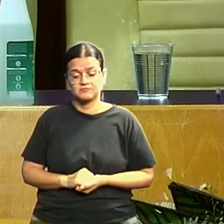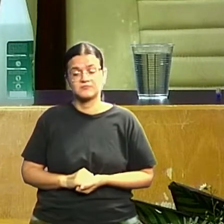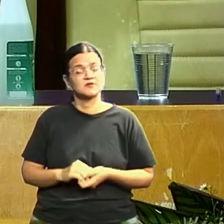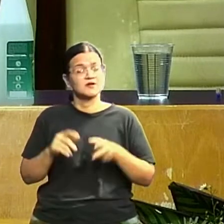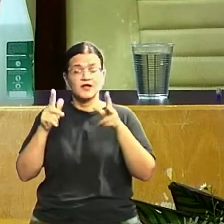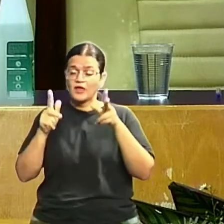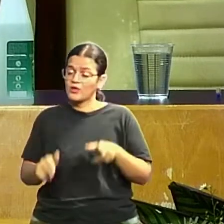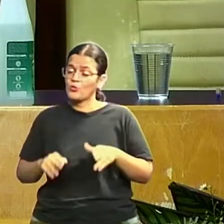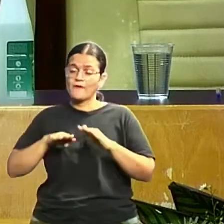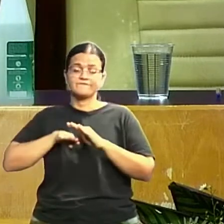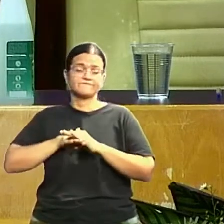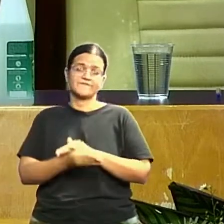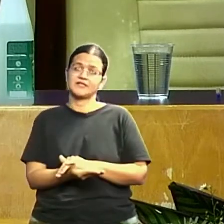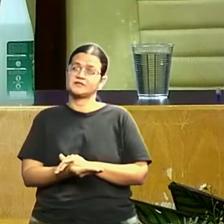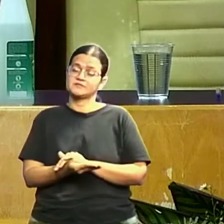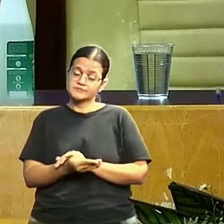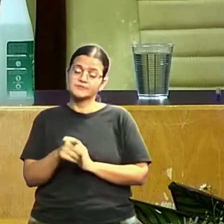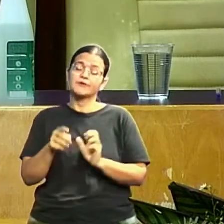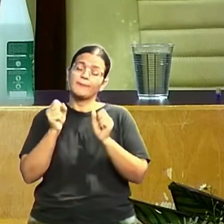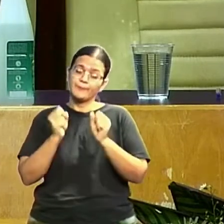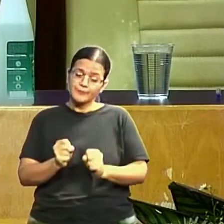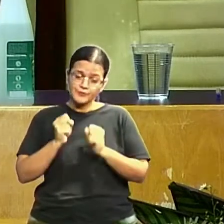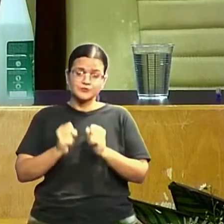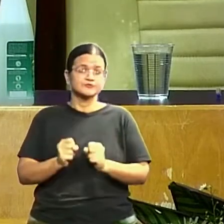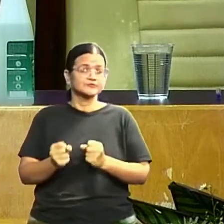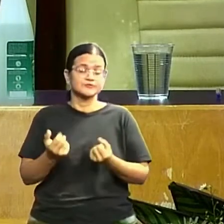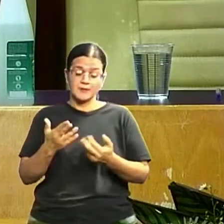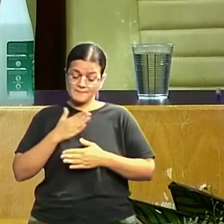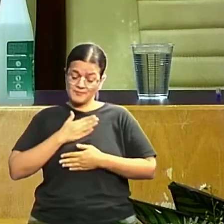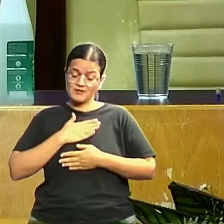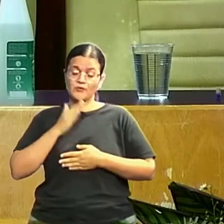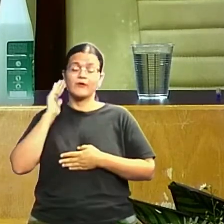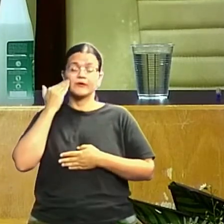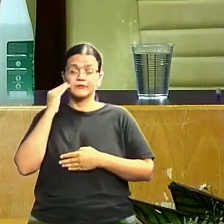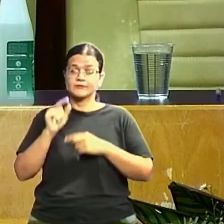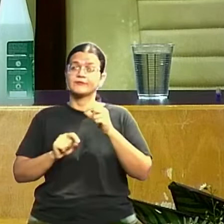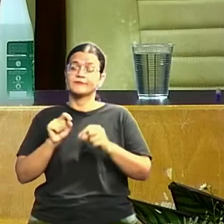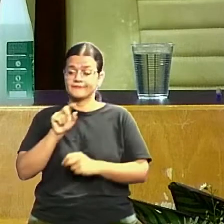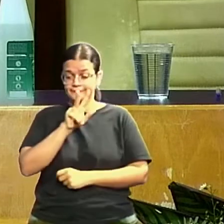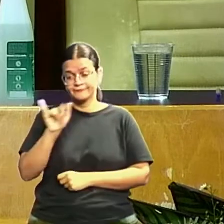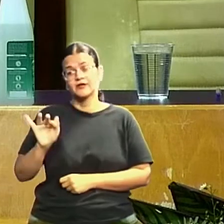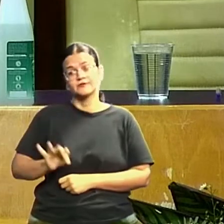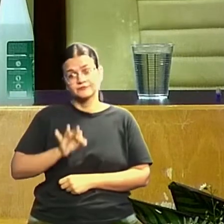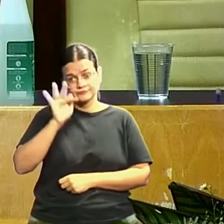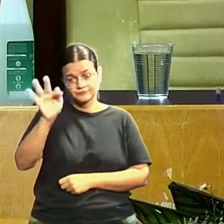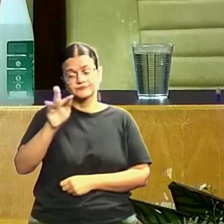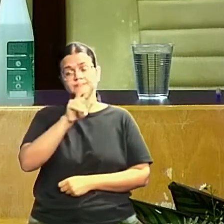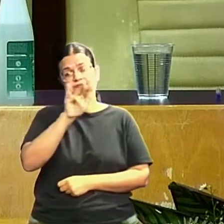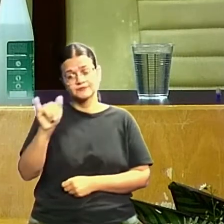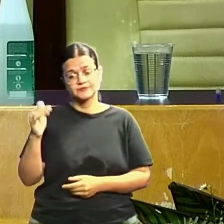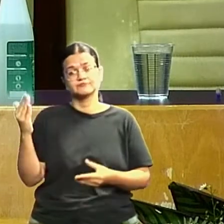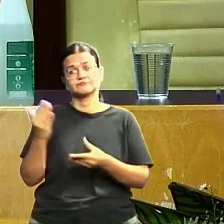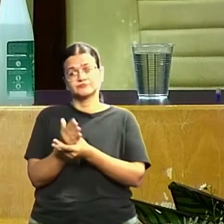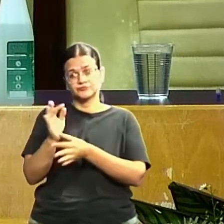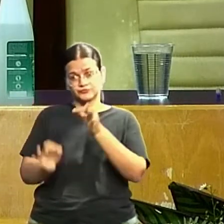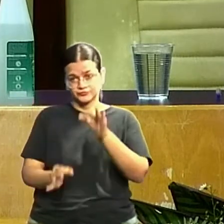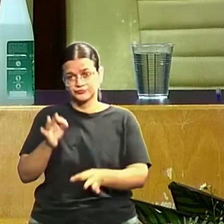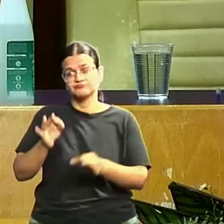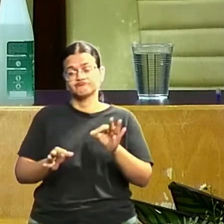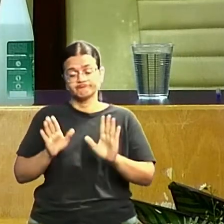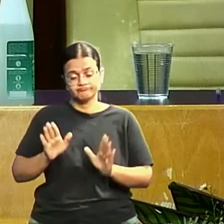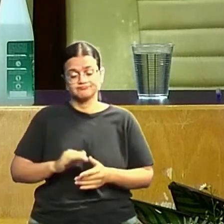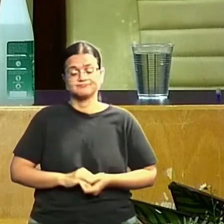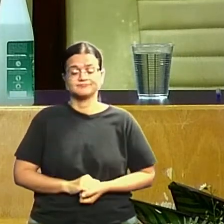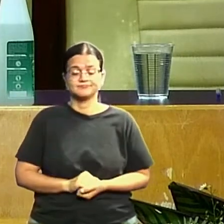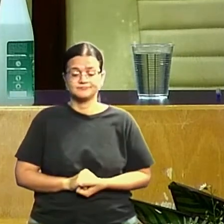padece do mesmo vício e que poderá, ao meu entender, vai ser arguído pela Procuradoria do